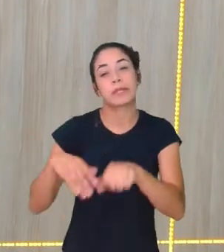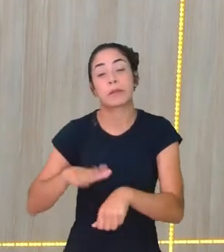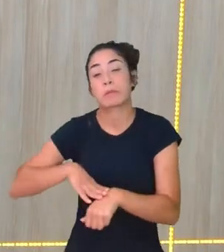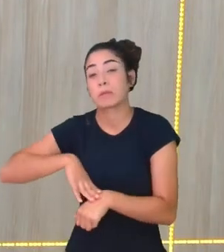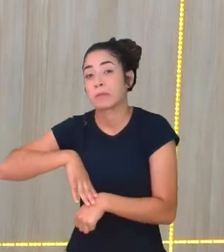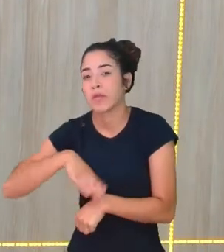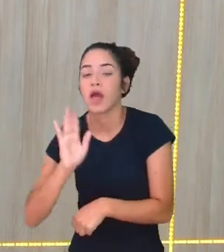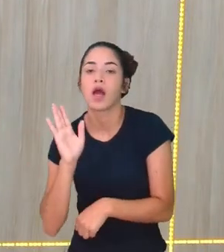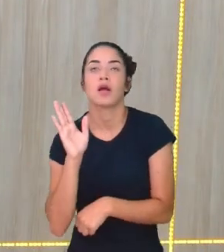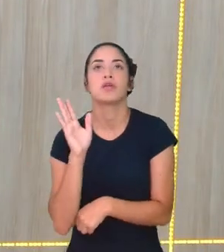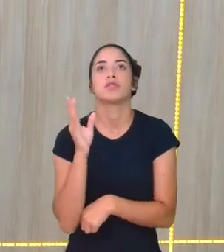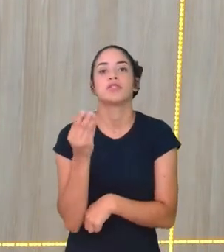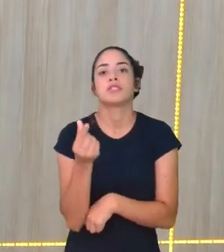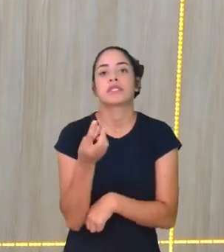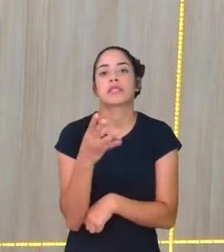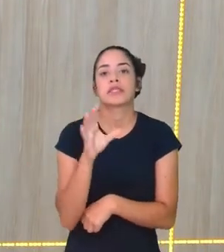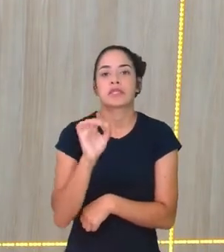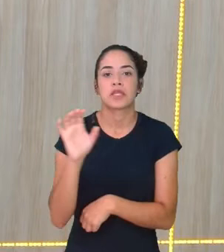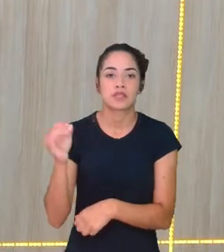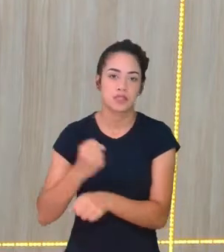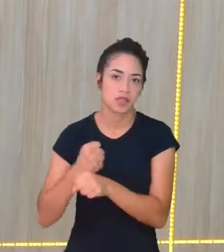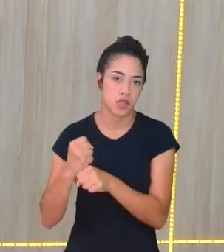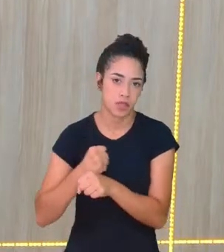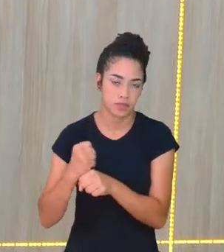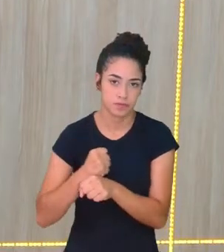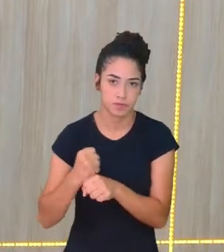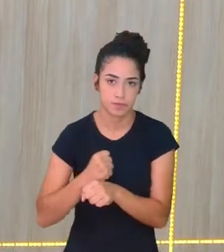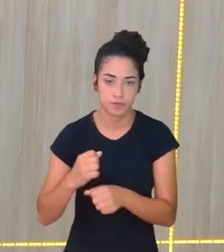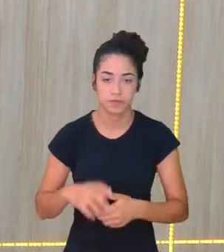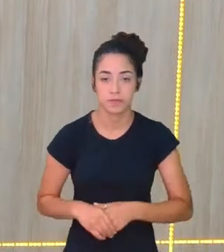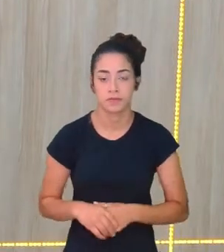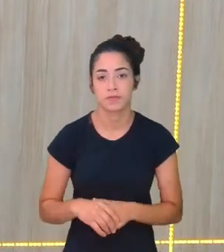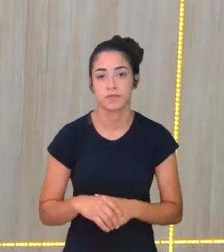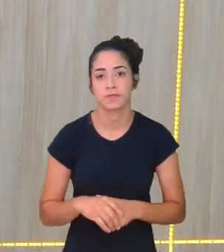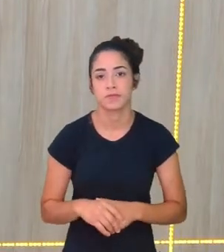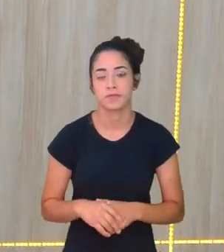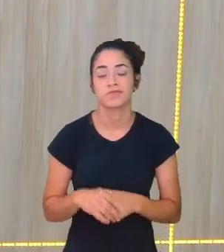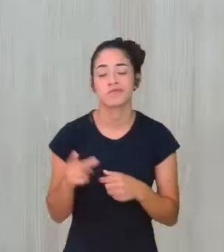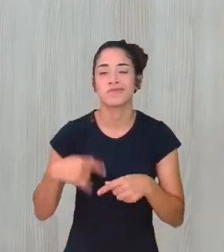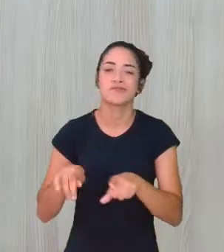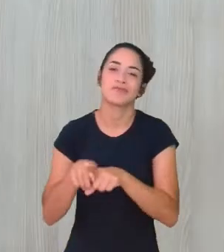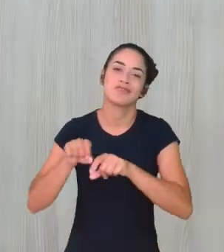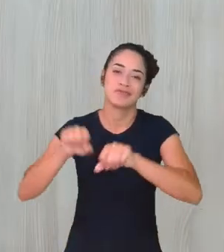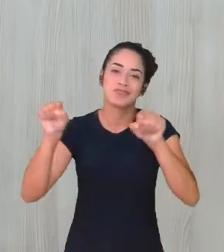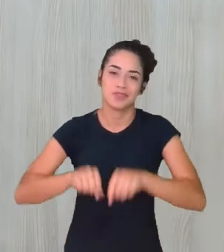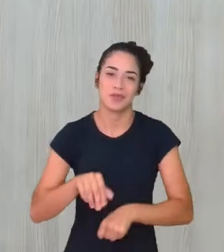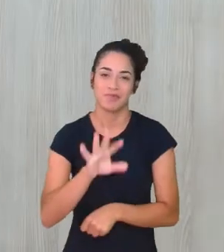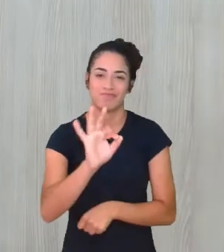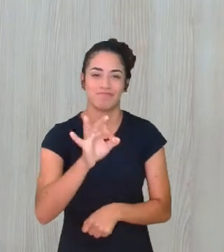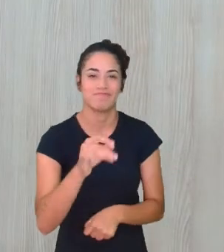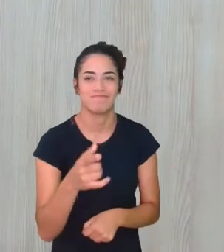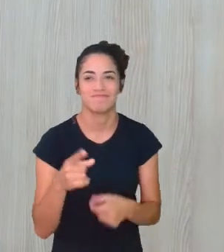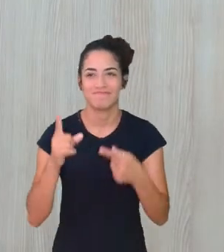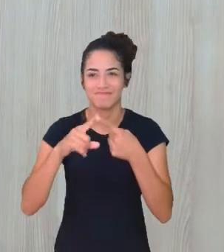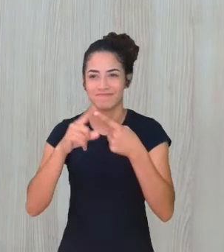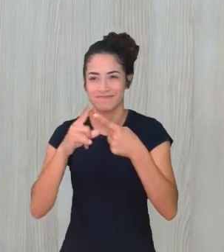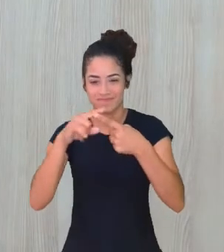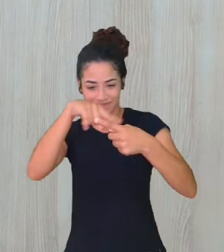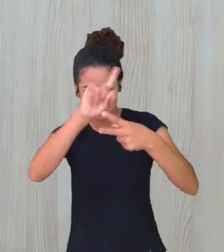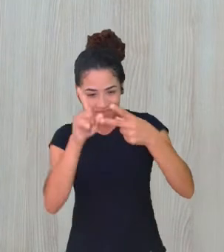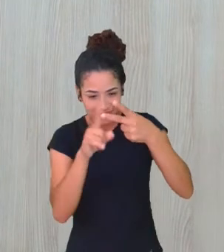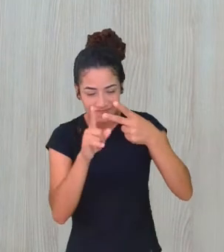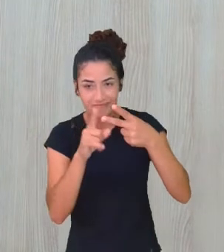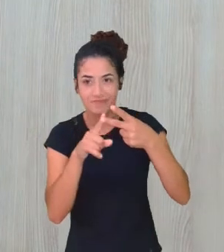né É mais de 300 anos aqui no Brasil Diga lá a professora não latifúndio